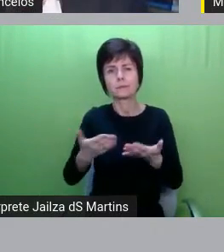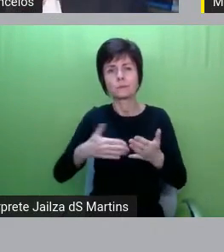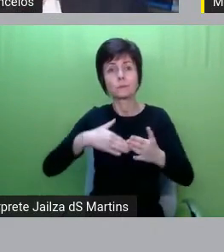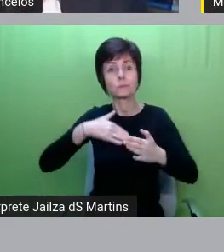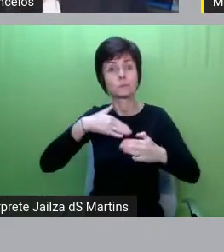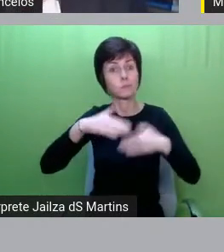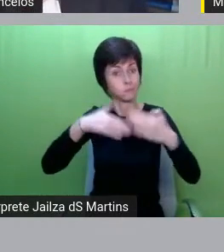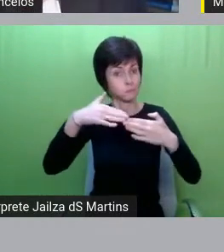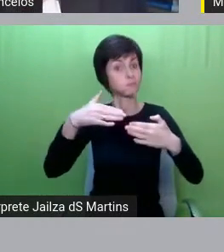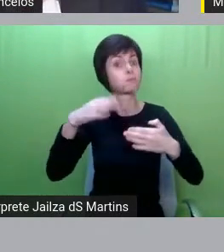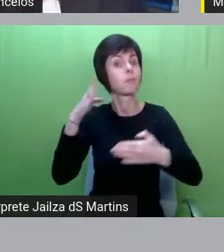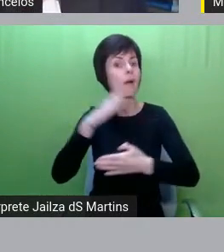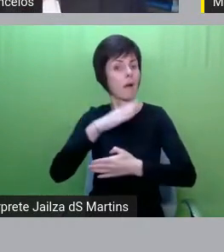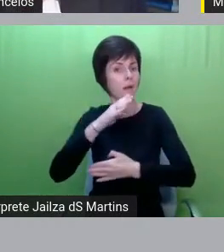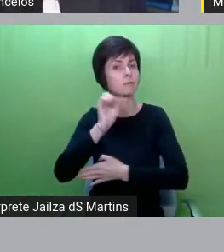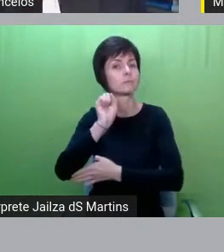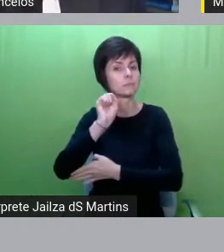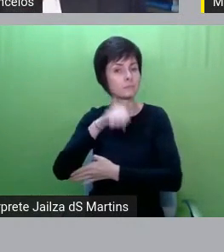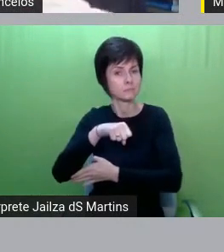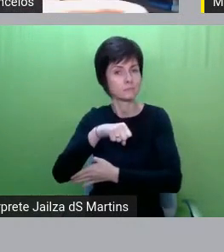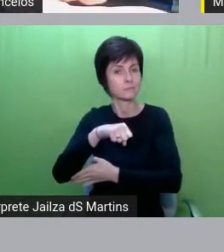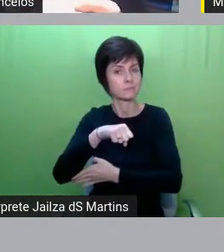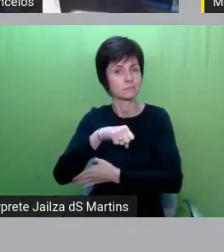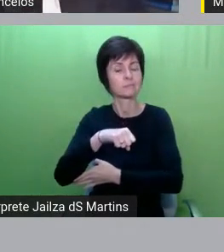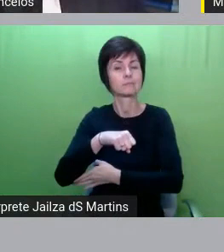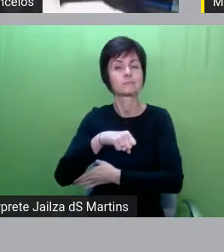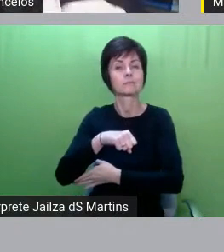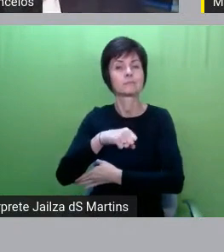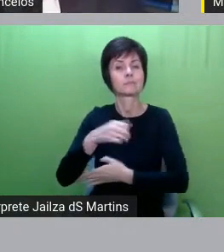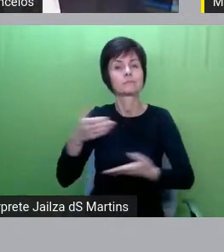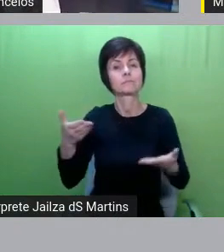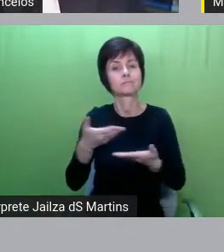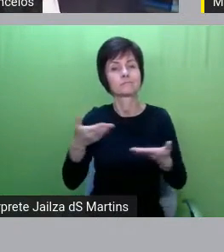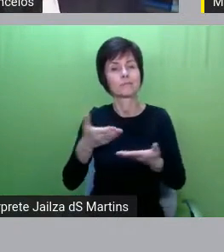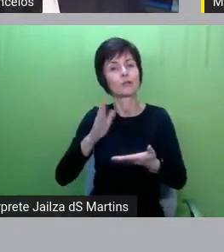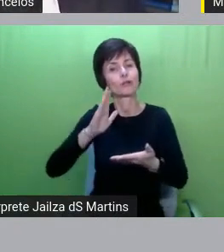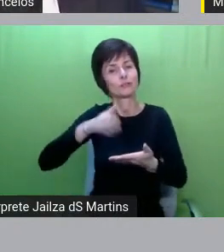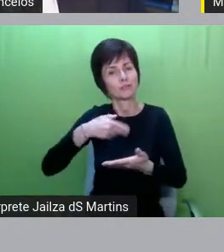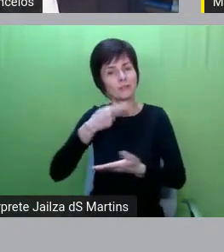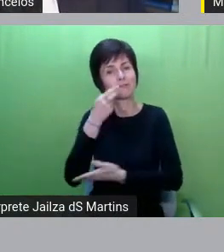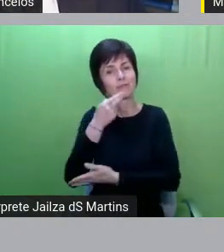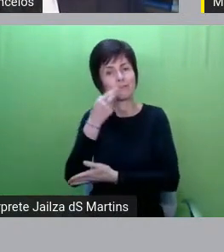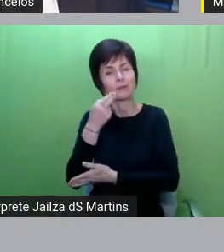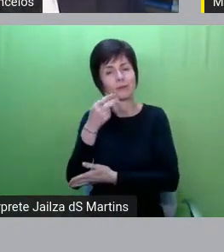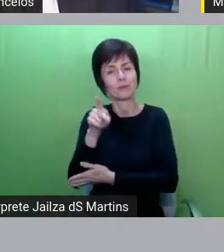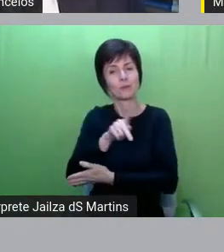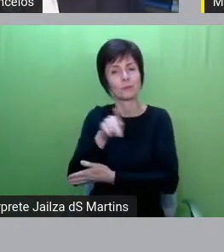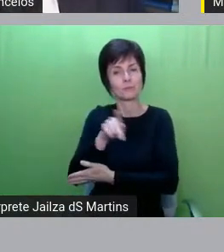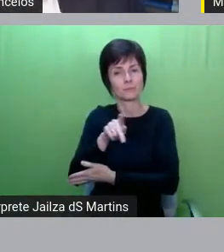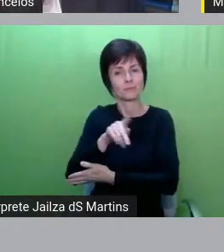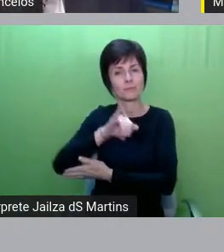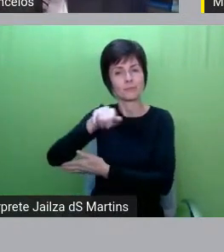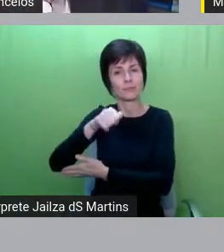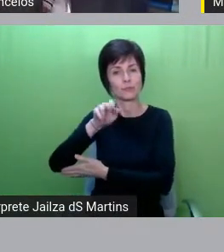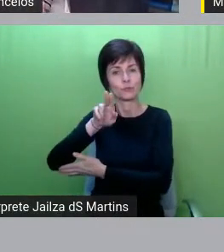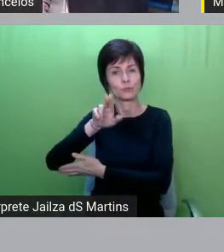aceleradamente. Aí dou a voz à fala já pronunciada pela professora Juliana.